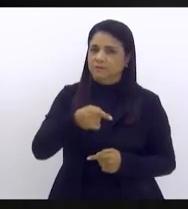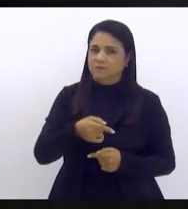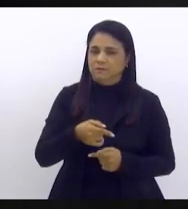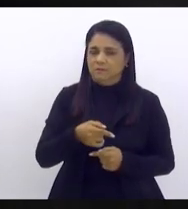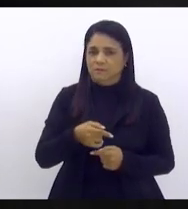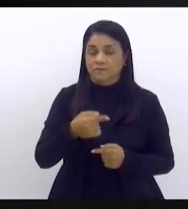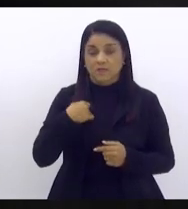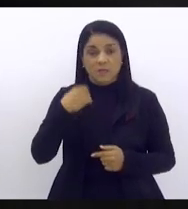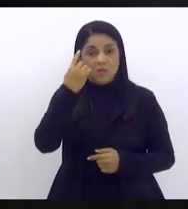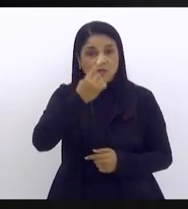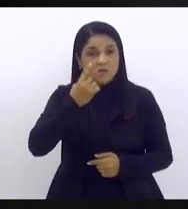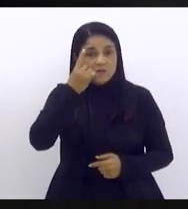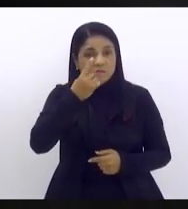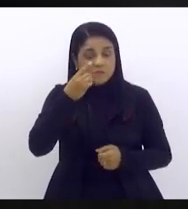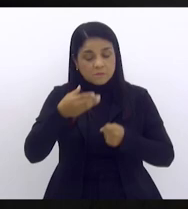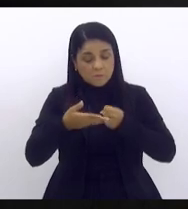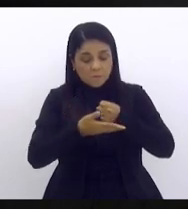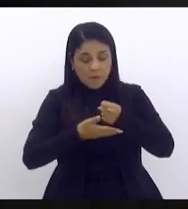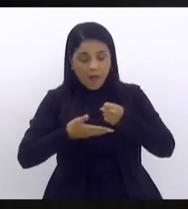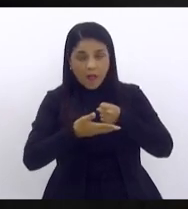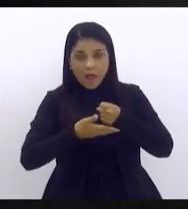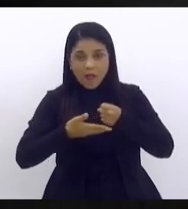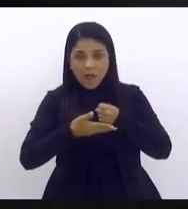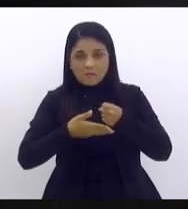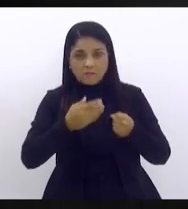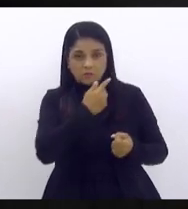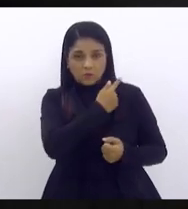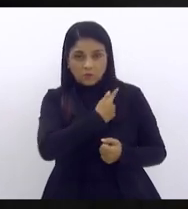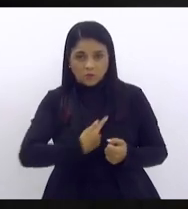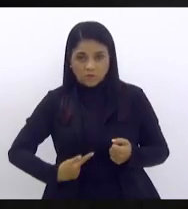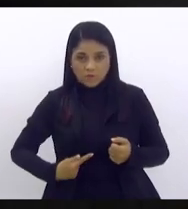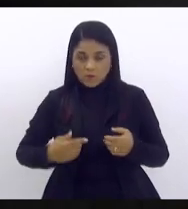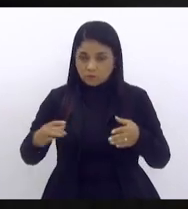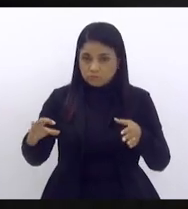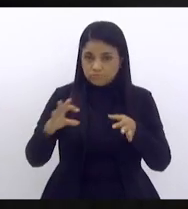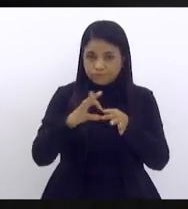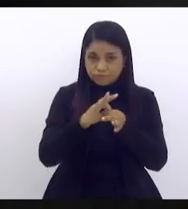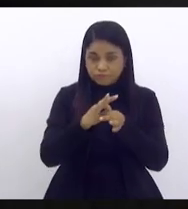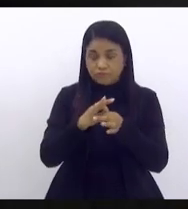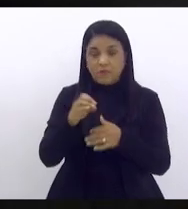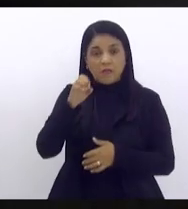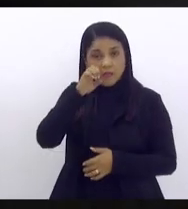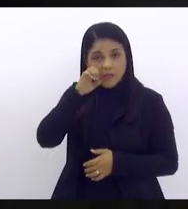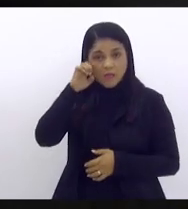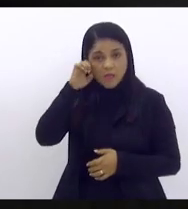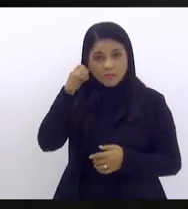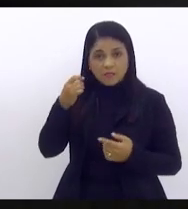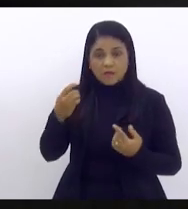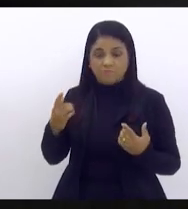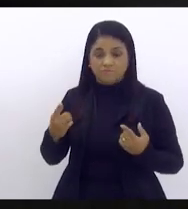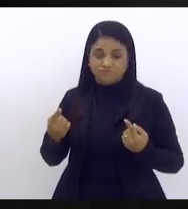Eu sou um deputado aqui da base do governo. A deputada Élica é uma deputada de oposição.